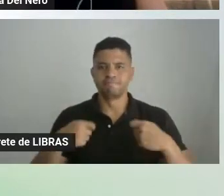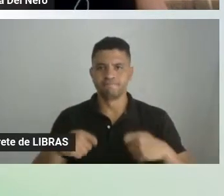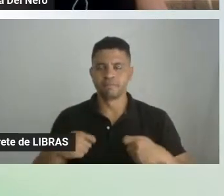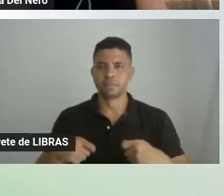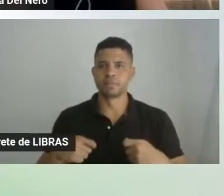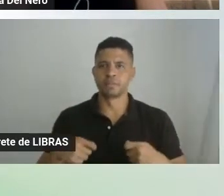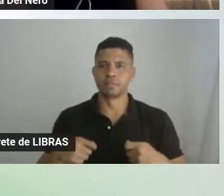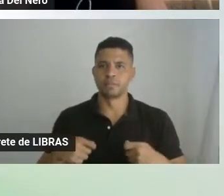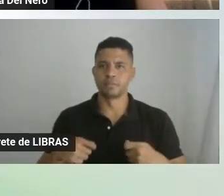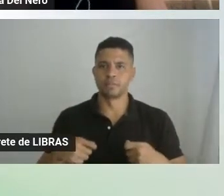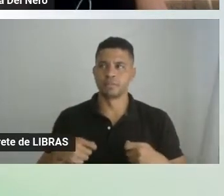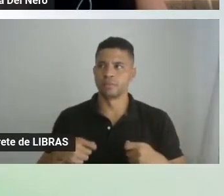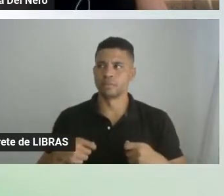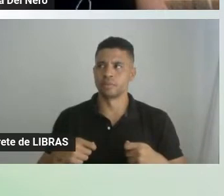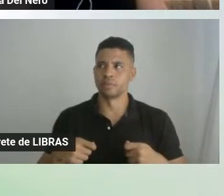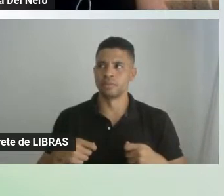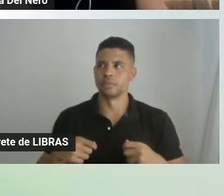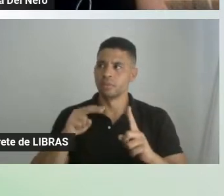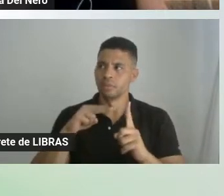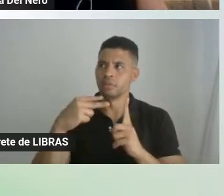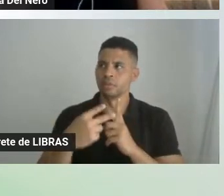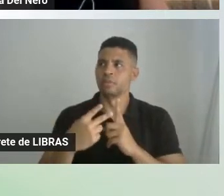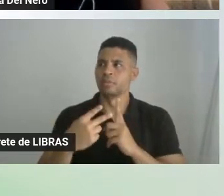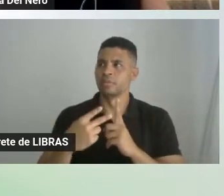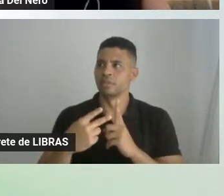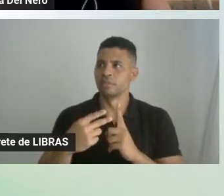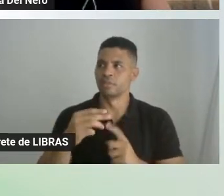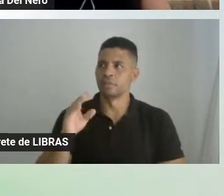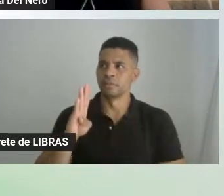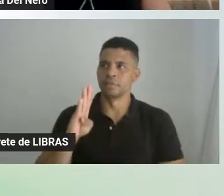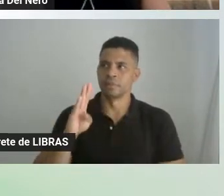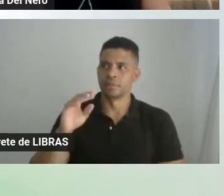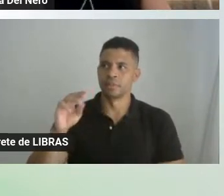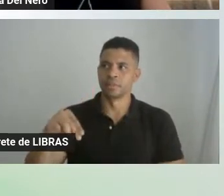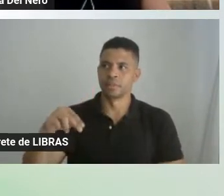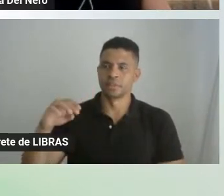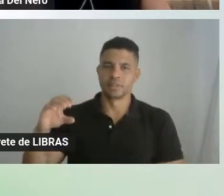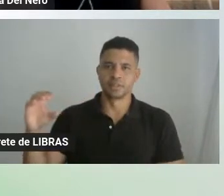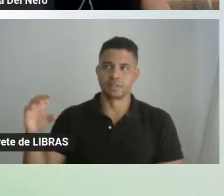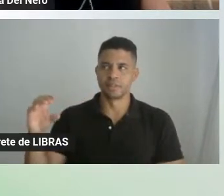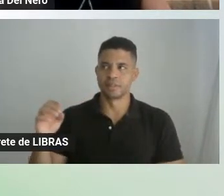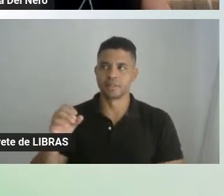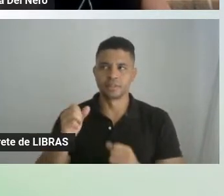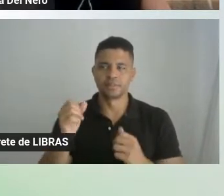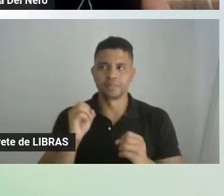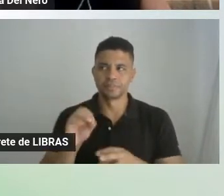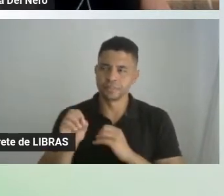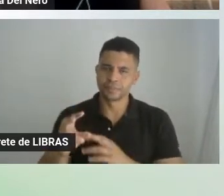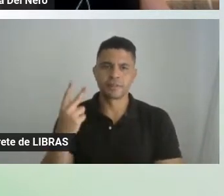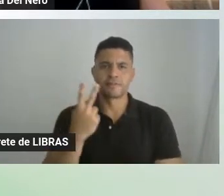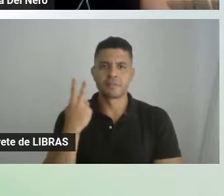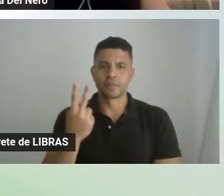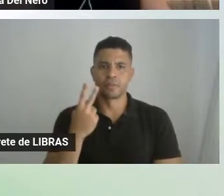Onde eu coloquei aqui a questão da BNCC, da educação para valores, mas nós também percebemos que